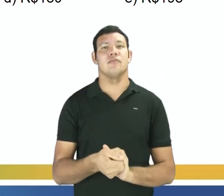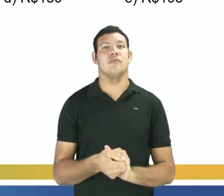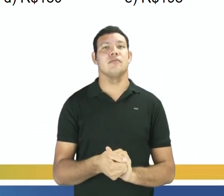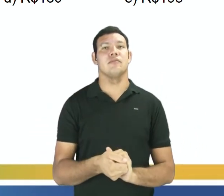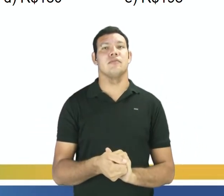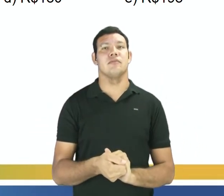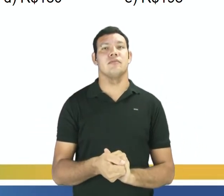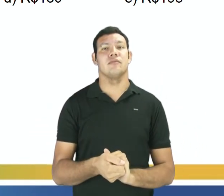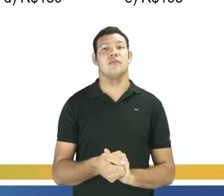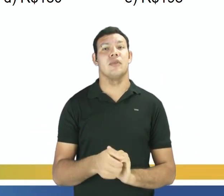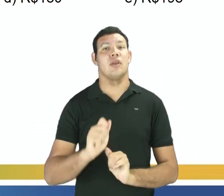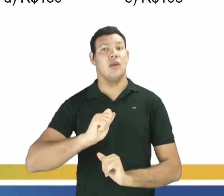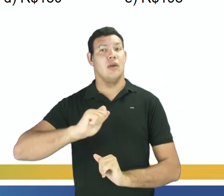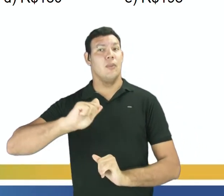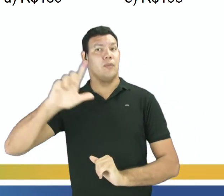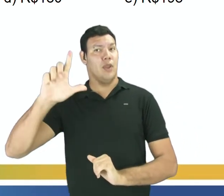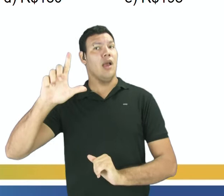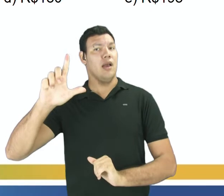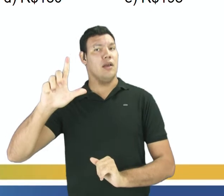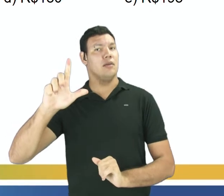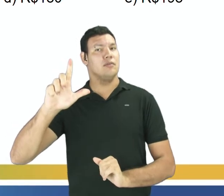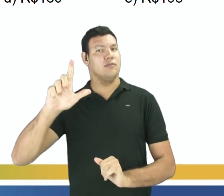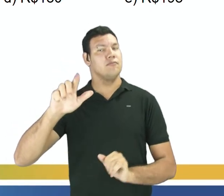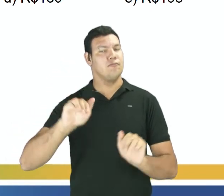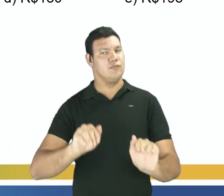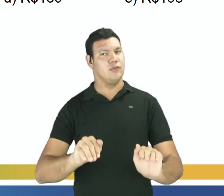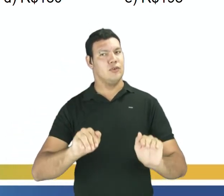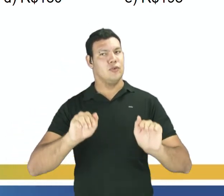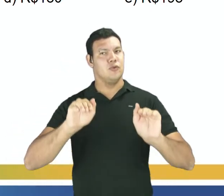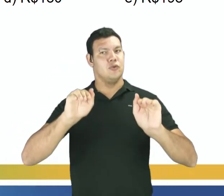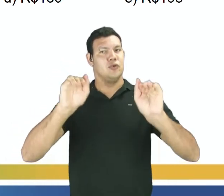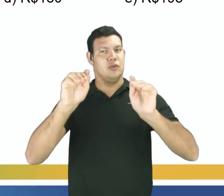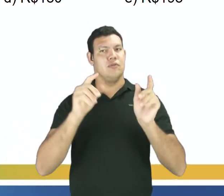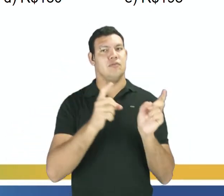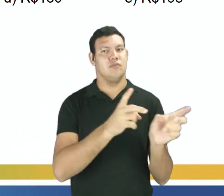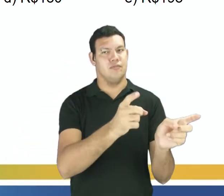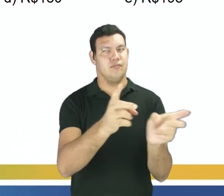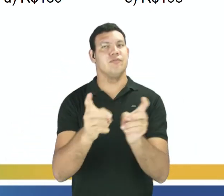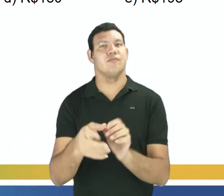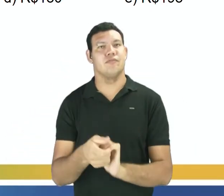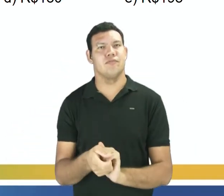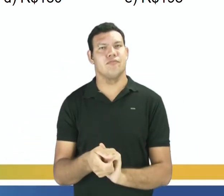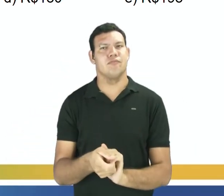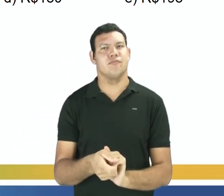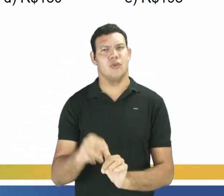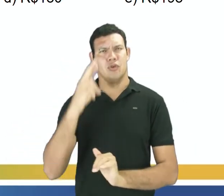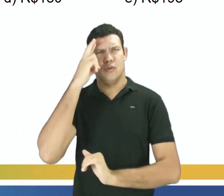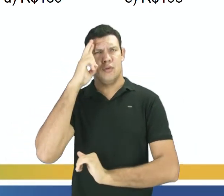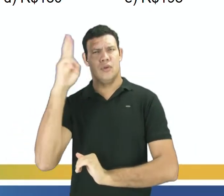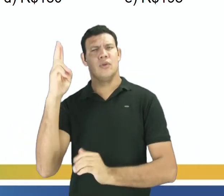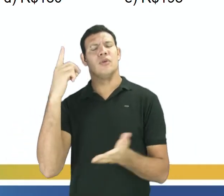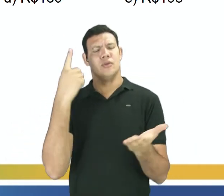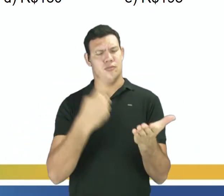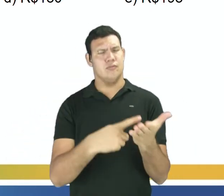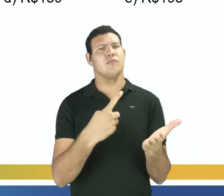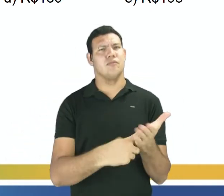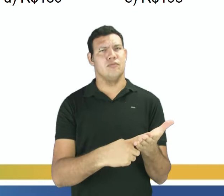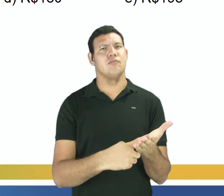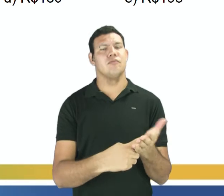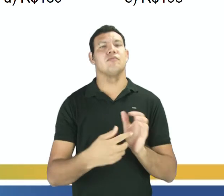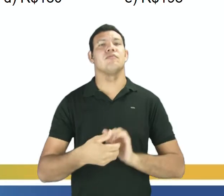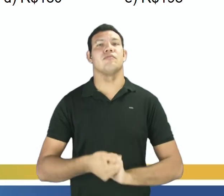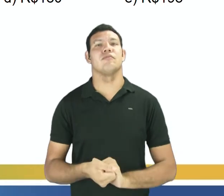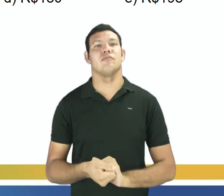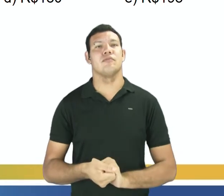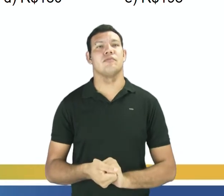proporcional em relação ao que ele conseguiu aumentar nas vendas, aquilo que excedeu. O patrão concordou e, após fazer algumas contas,